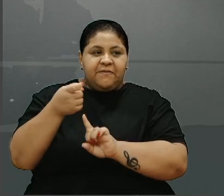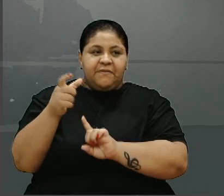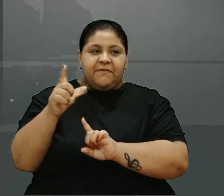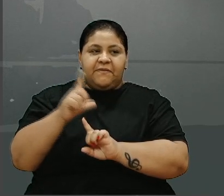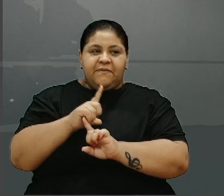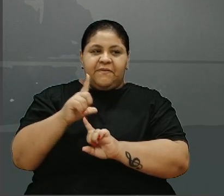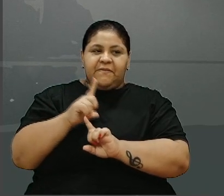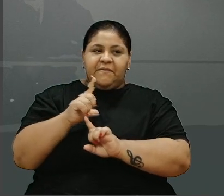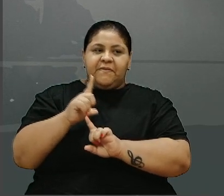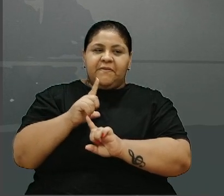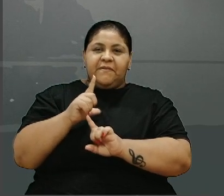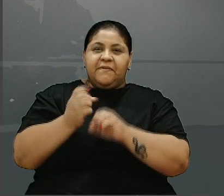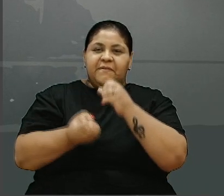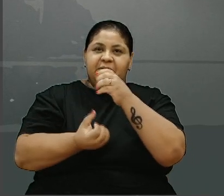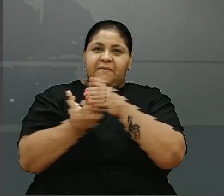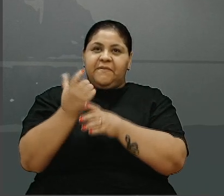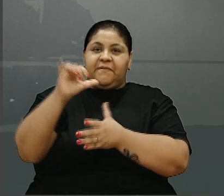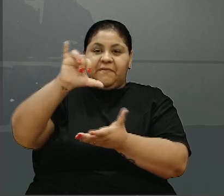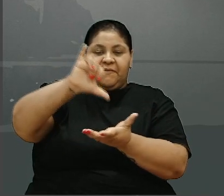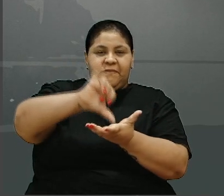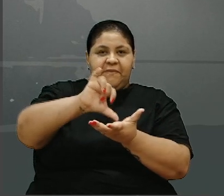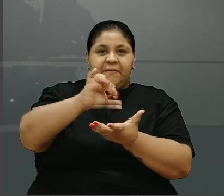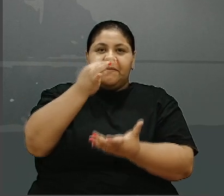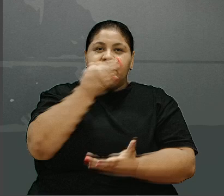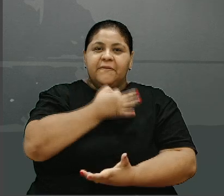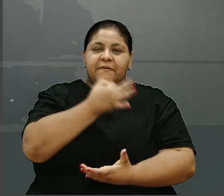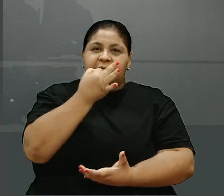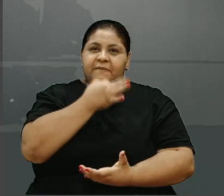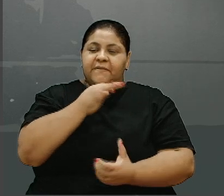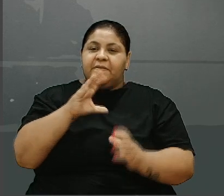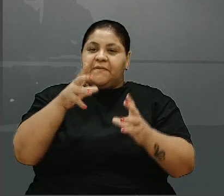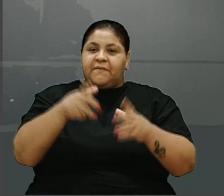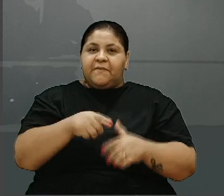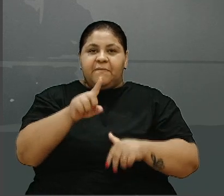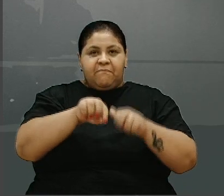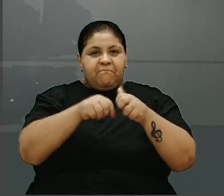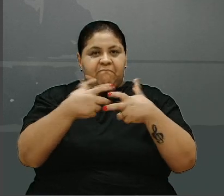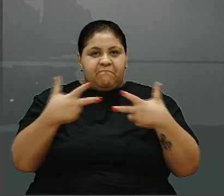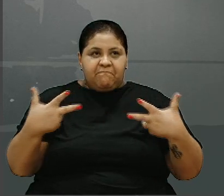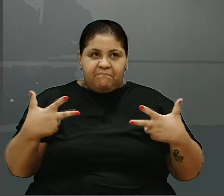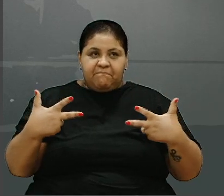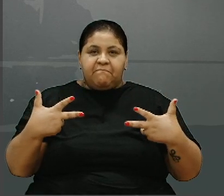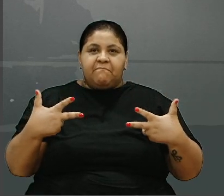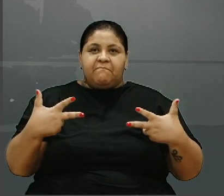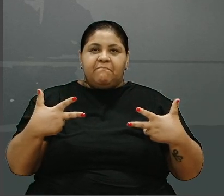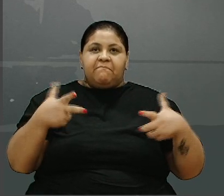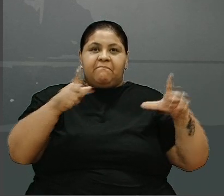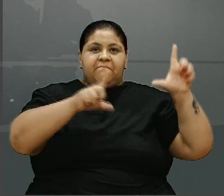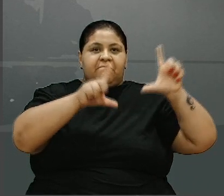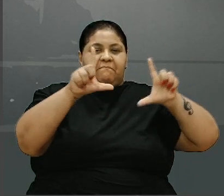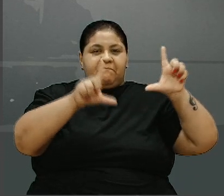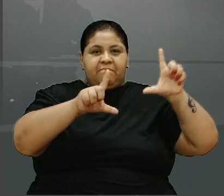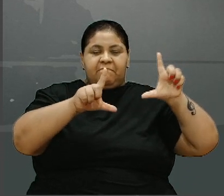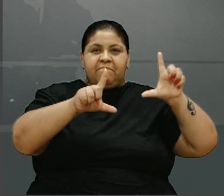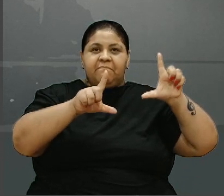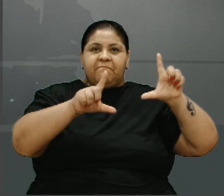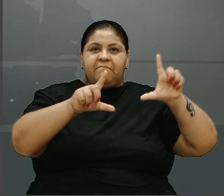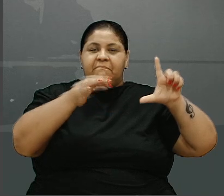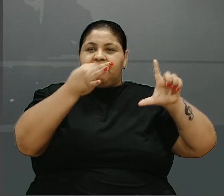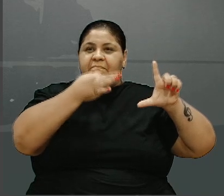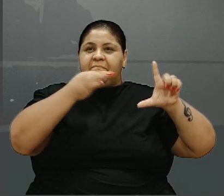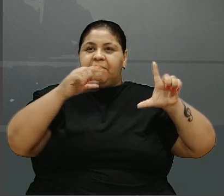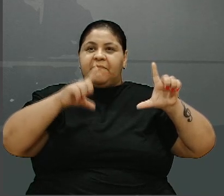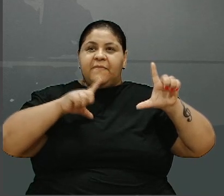a instalação aqui no centro da cidade de todos os equipamentos e a TV Câmara terá um